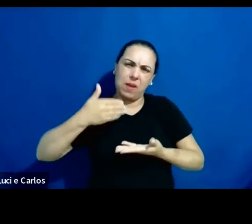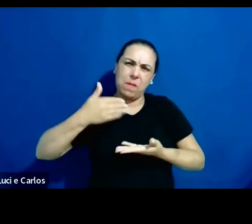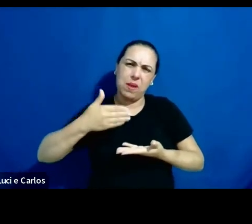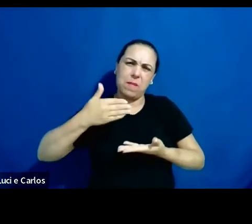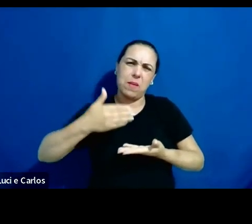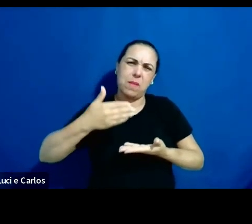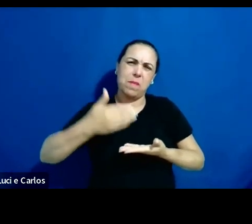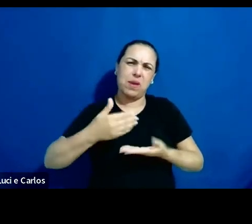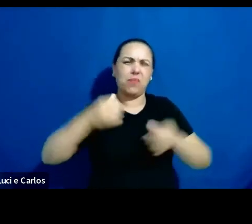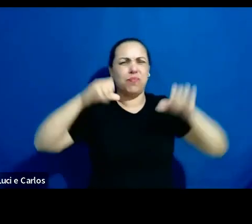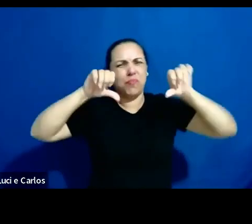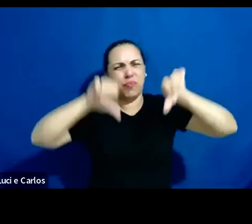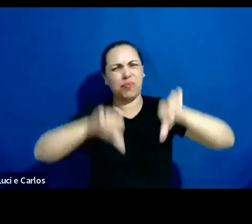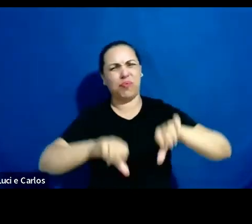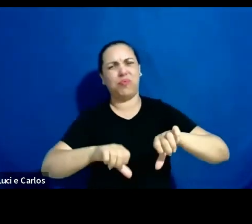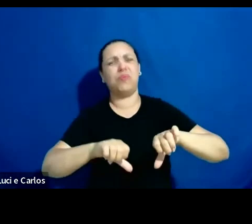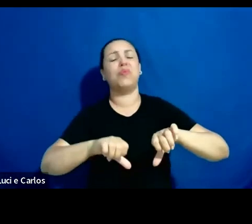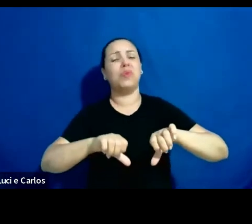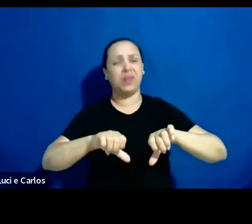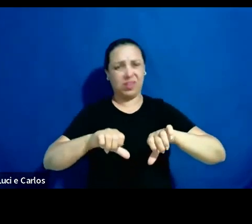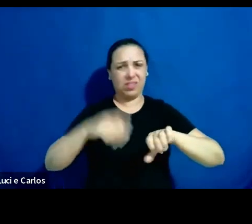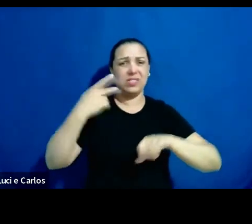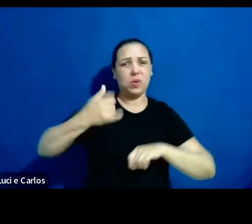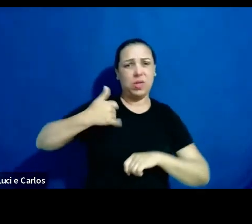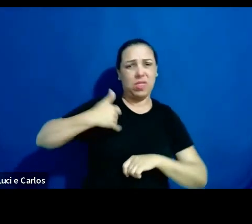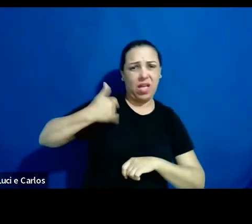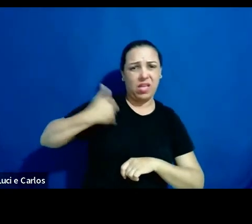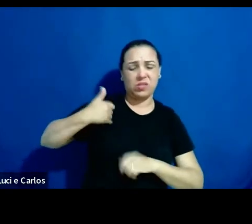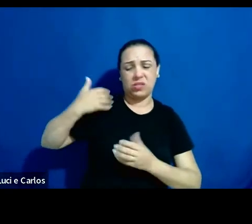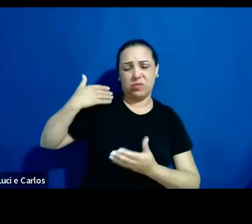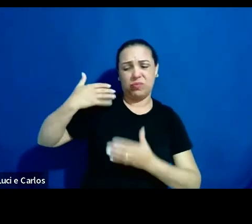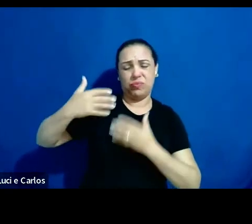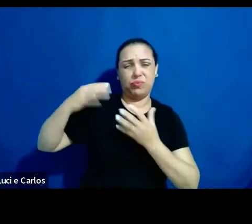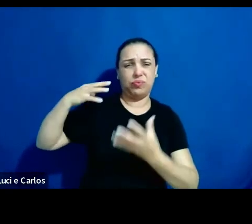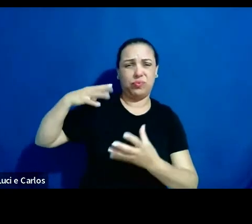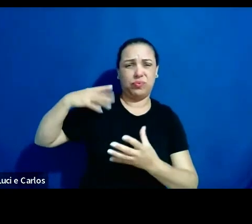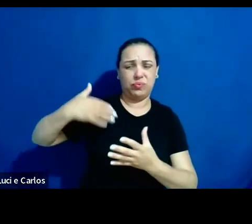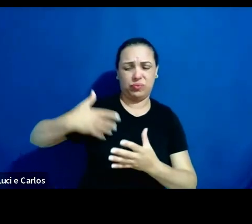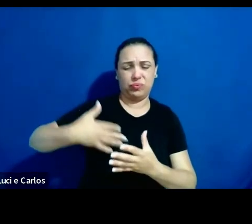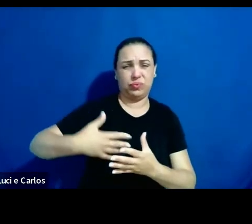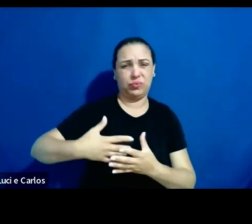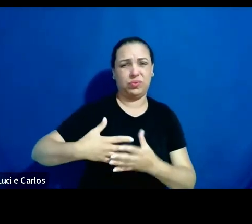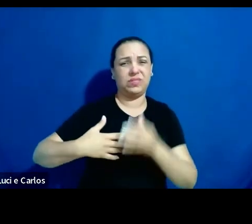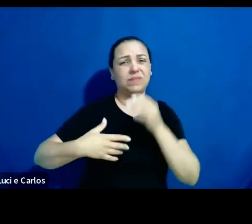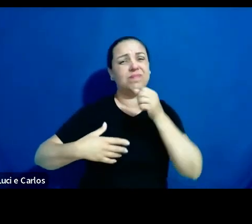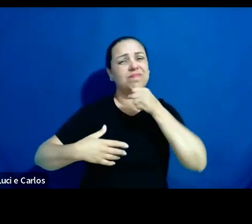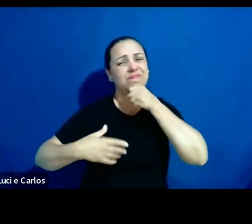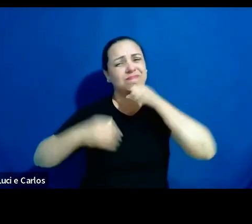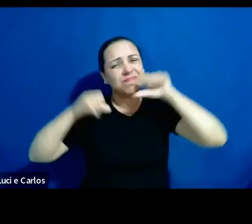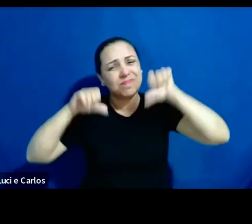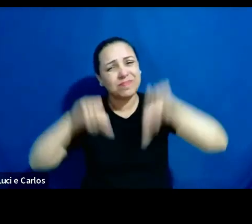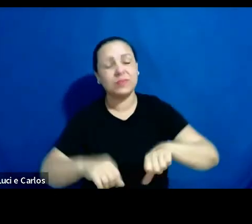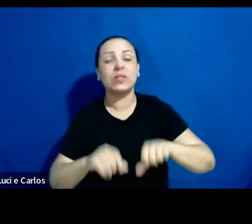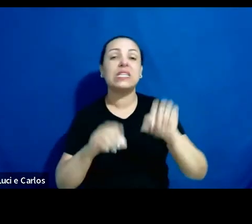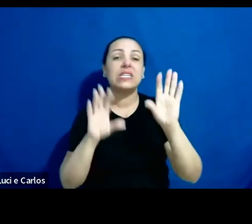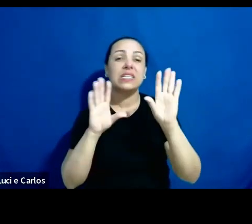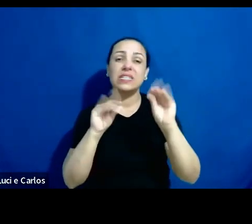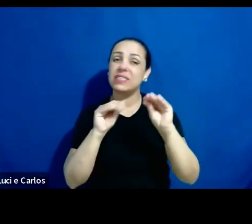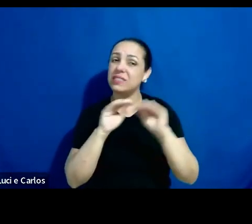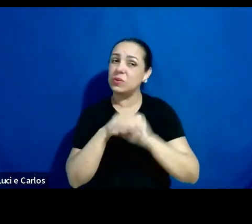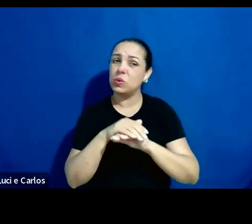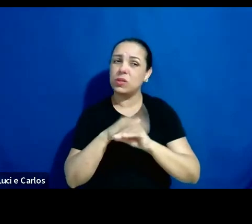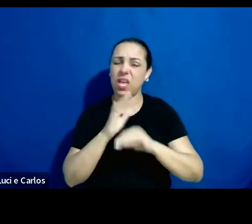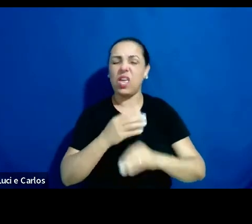está encurtando o seu tempo de vida. Sabe por quê? Porque a noite não foi feita para encher